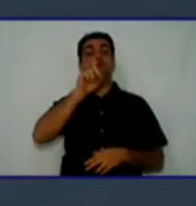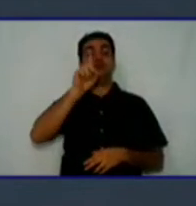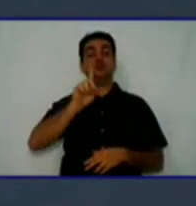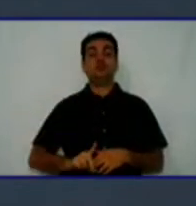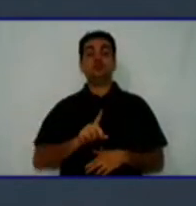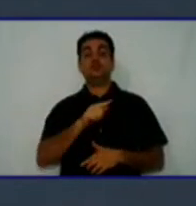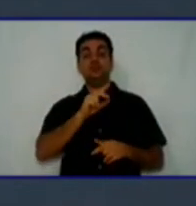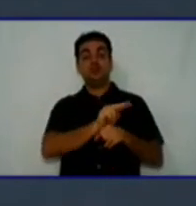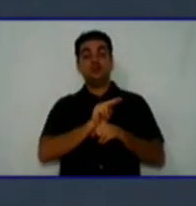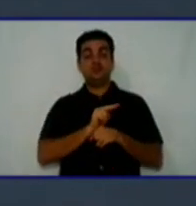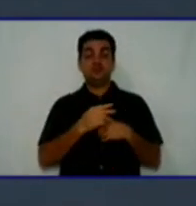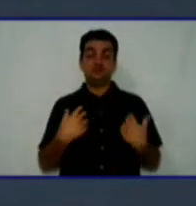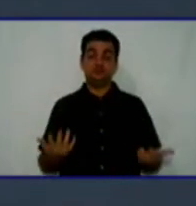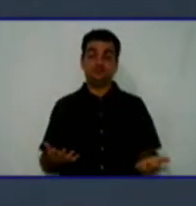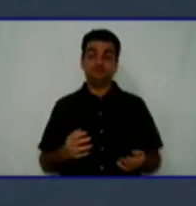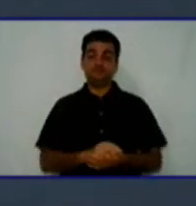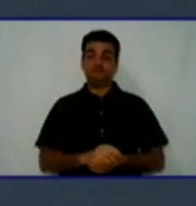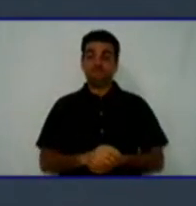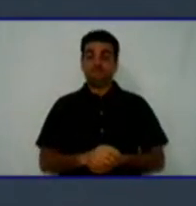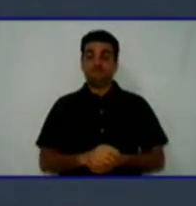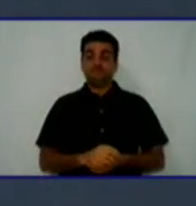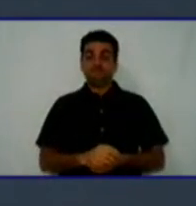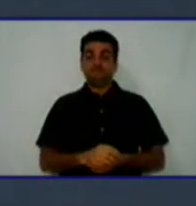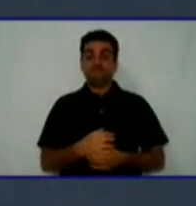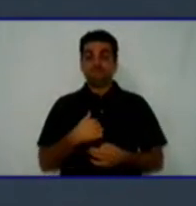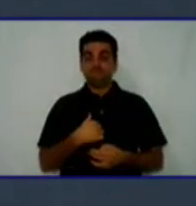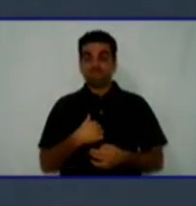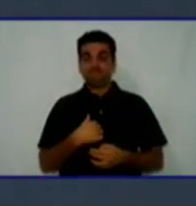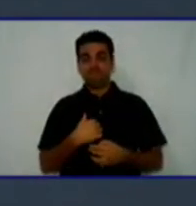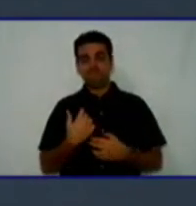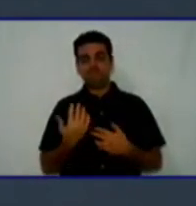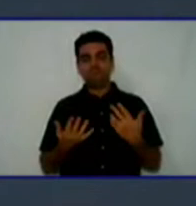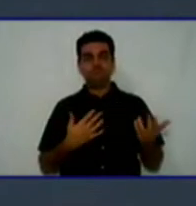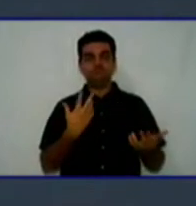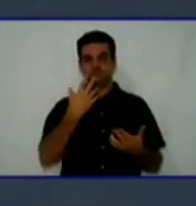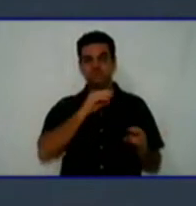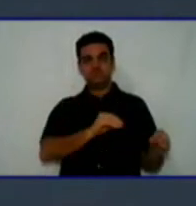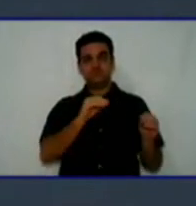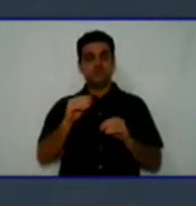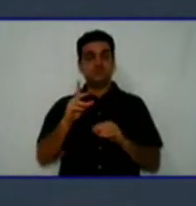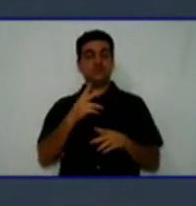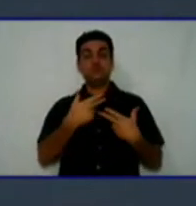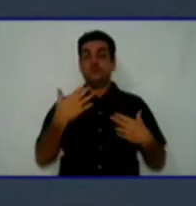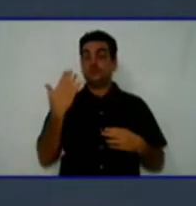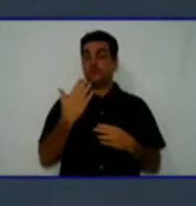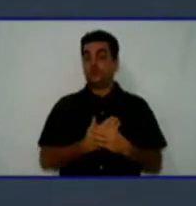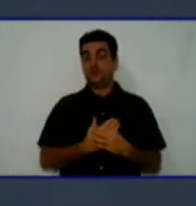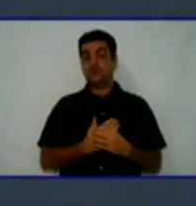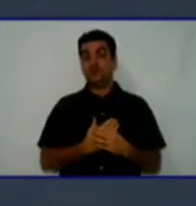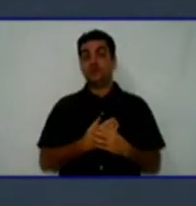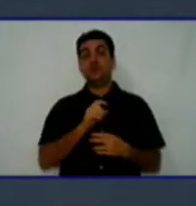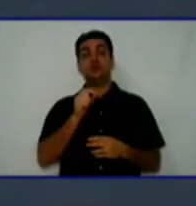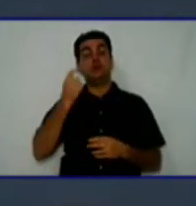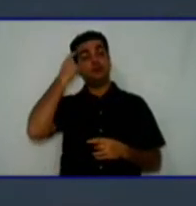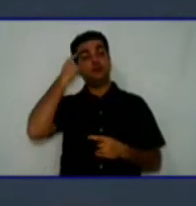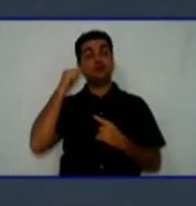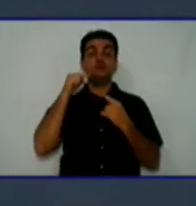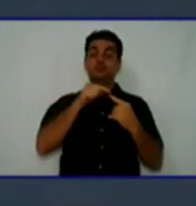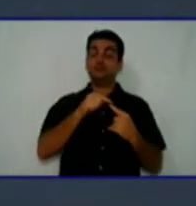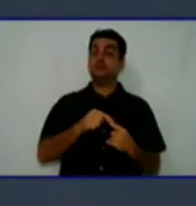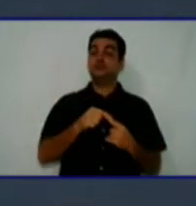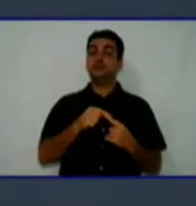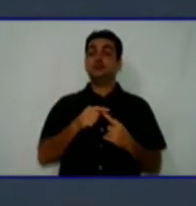de defesa. De modo que entendo não ser possível a sucessão processual em causa tendente à